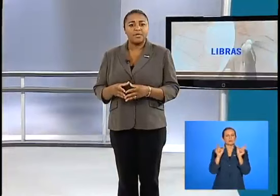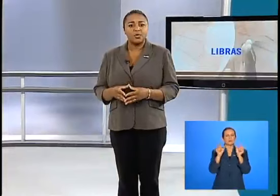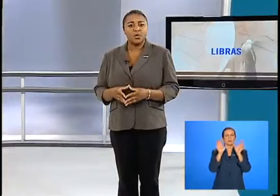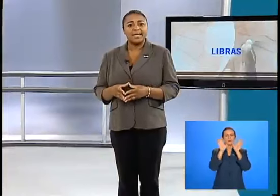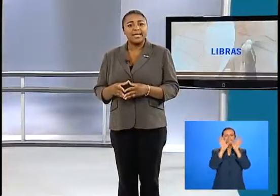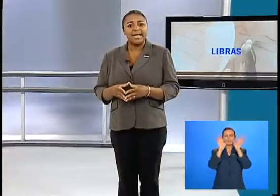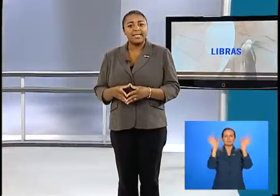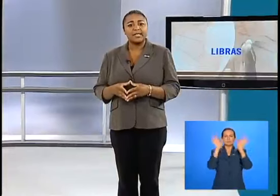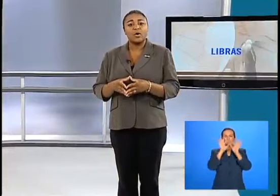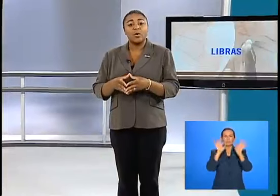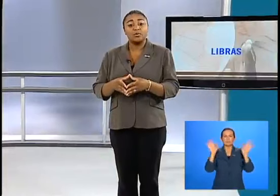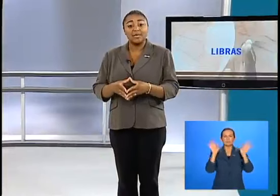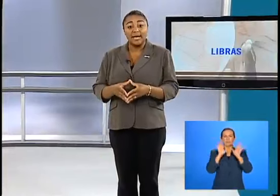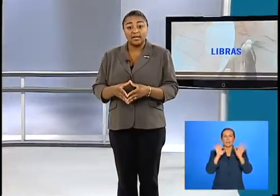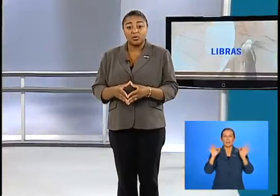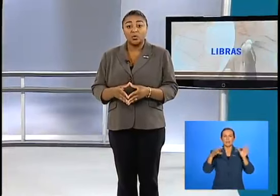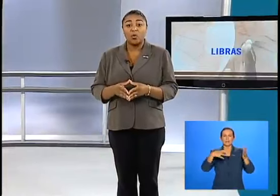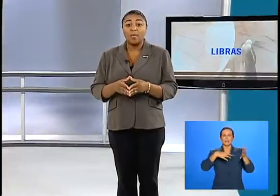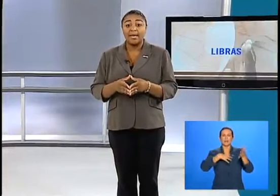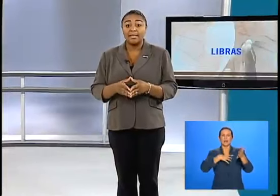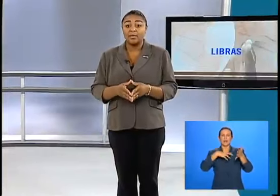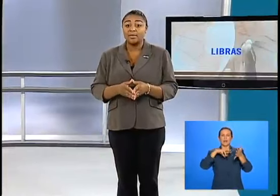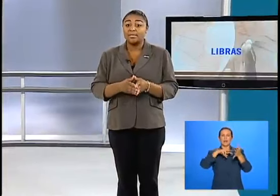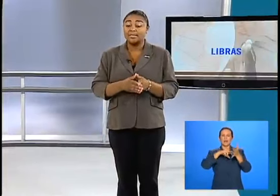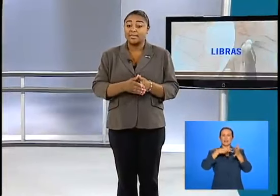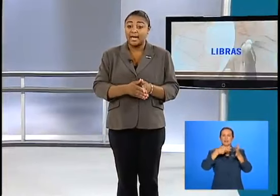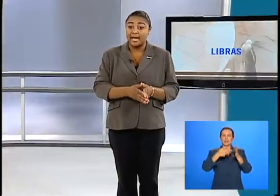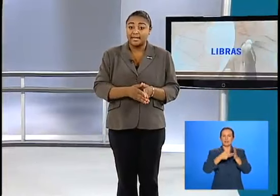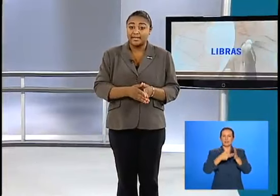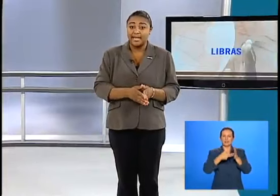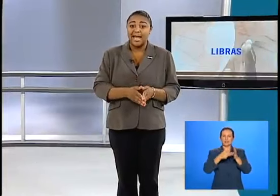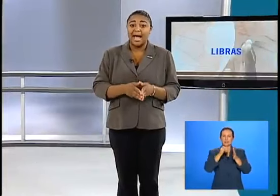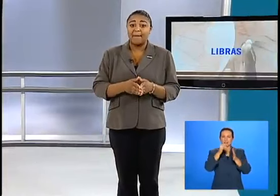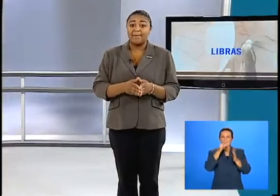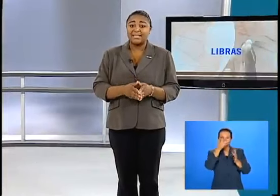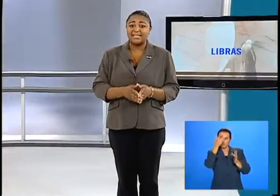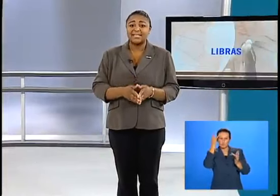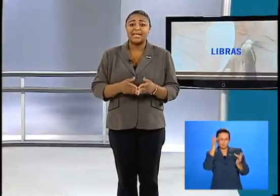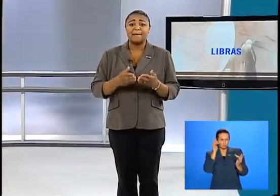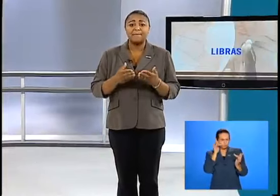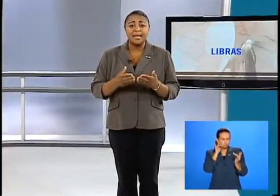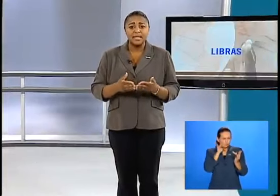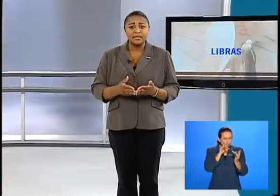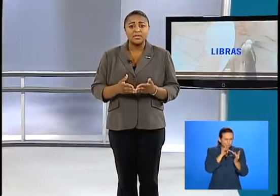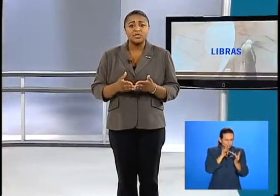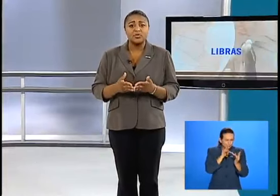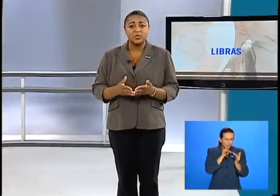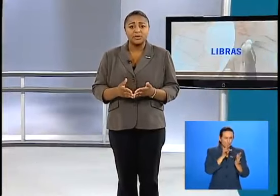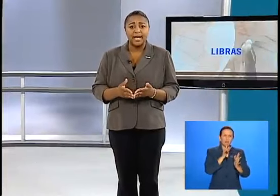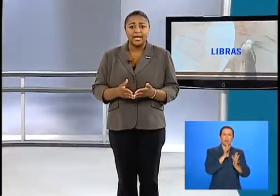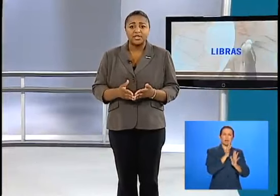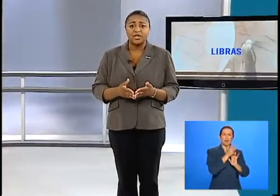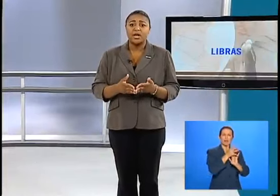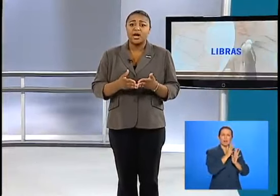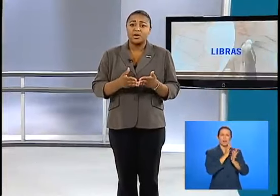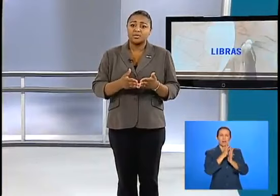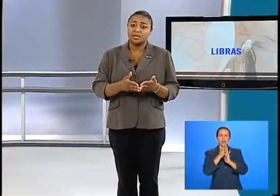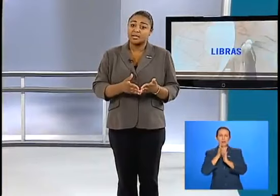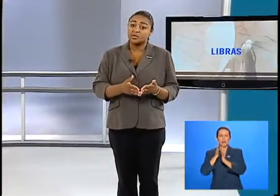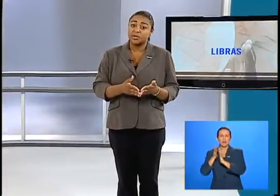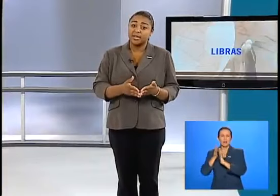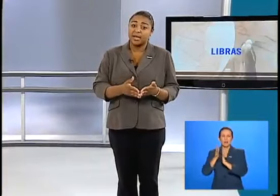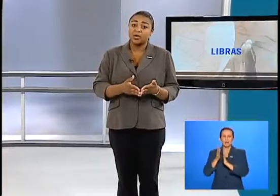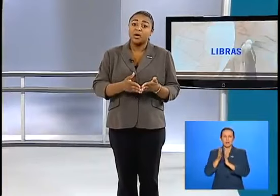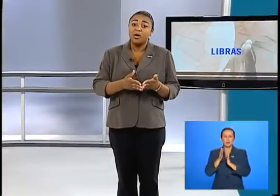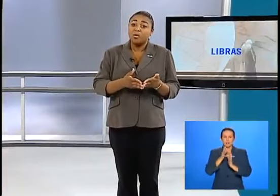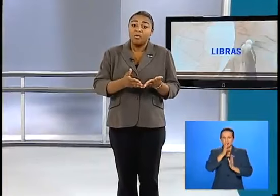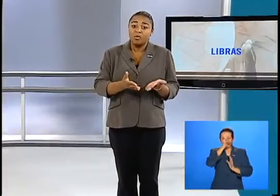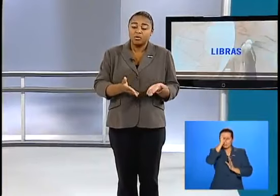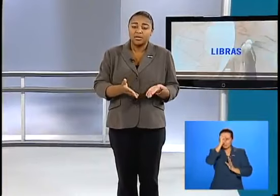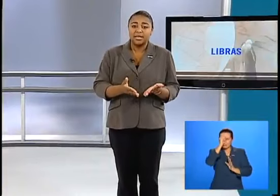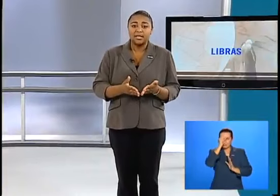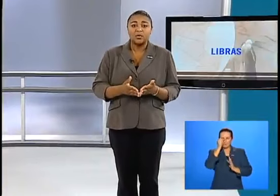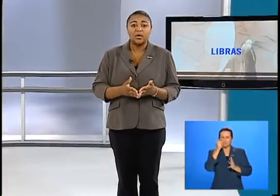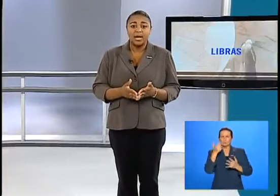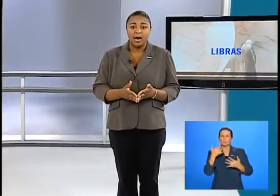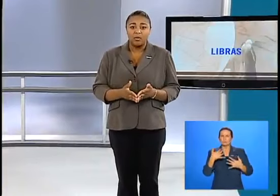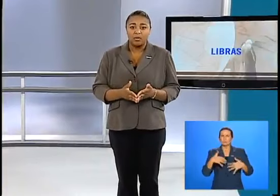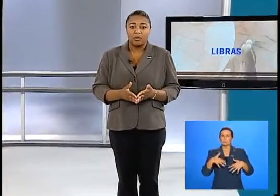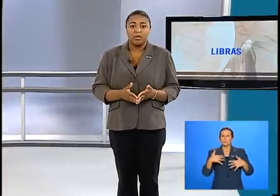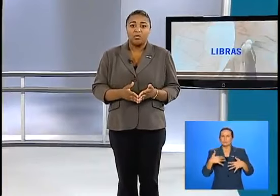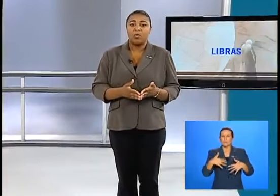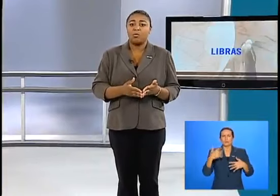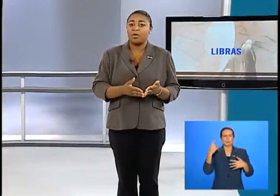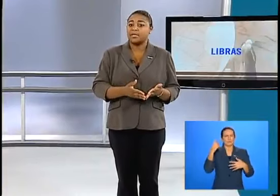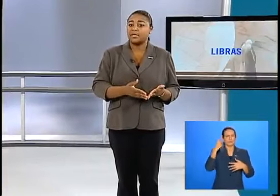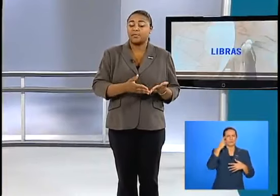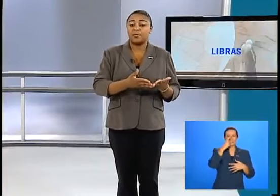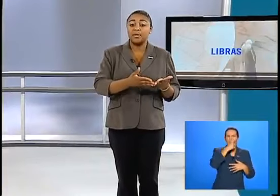uma pessoa que entra em contato com uma língua de sinais apresenta a mesma dificuldade ao se relacionar com outra língua